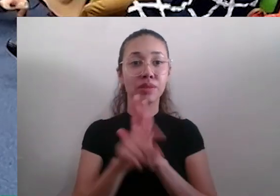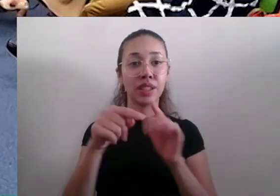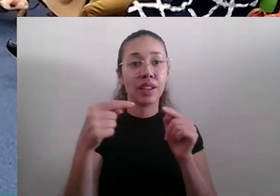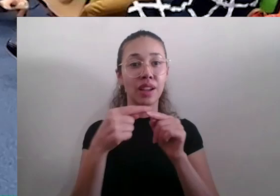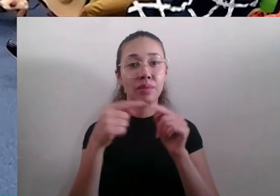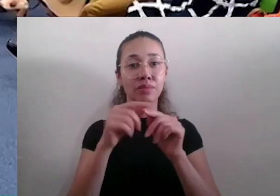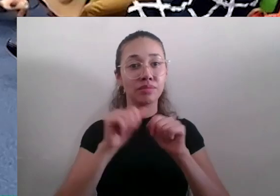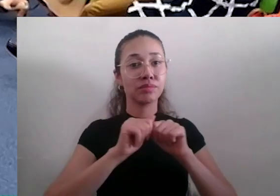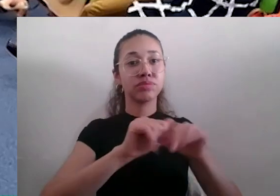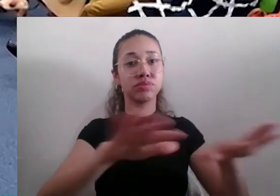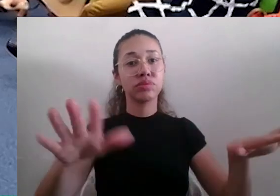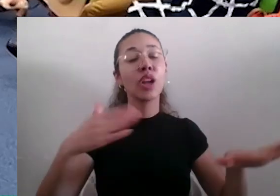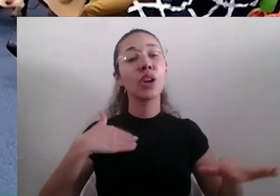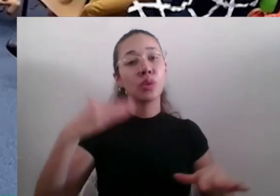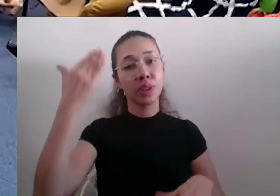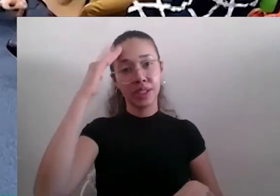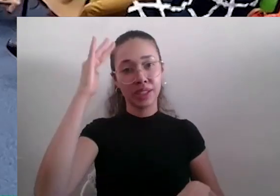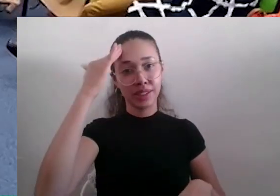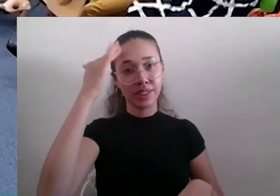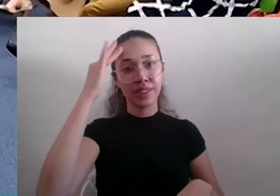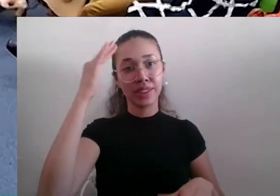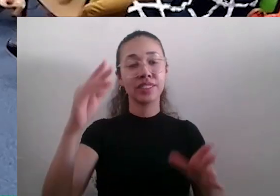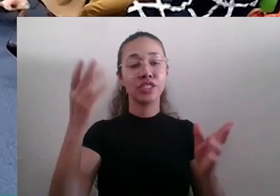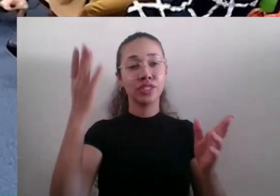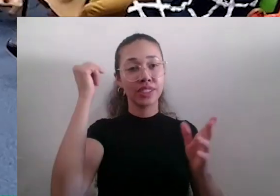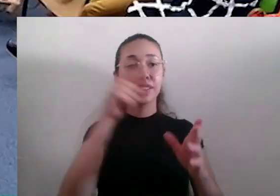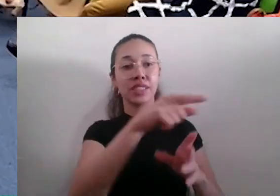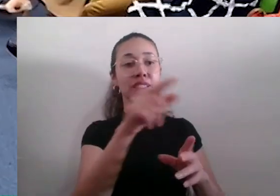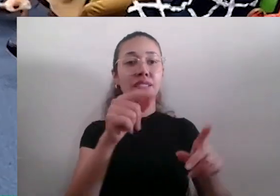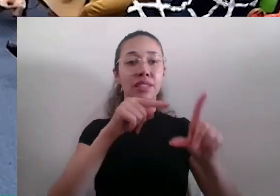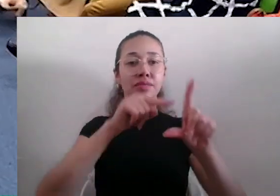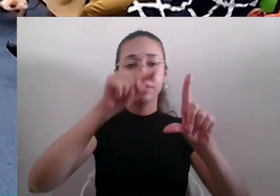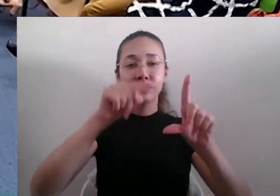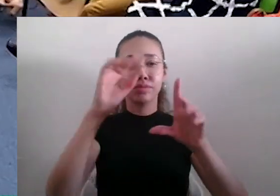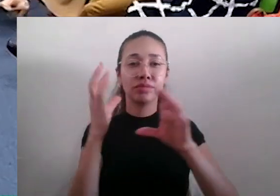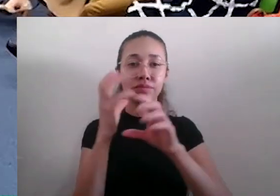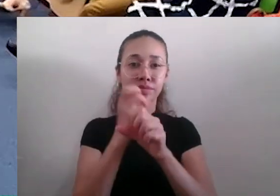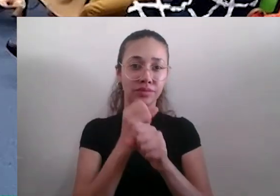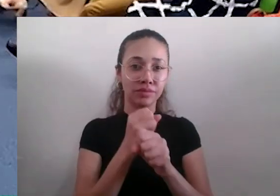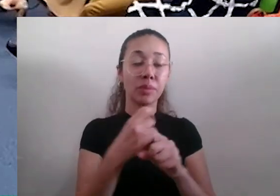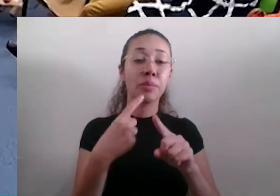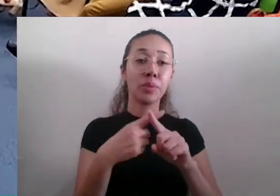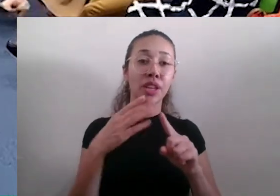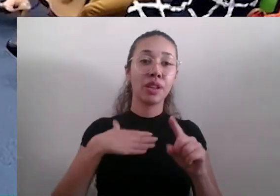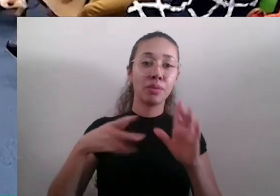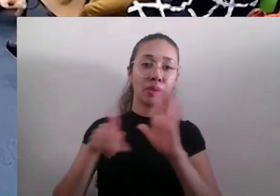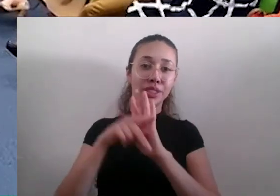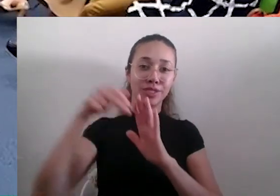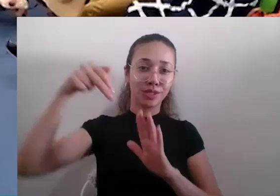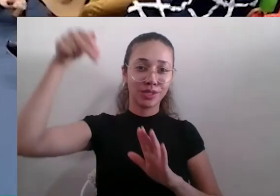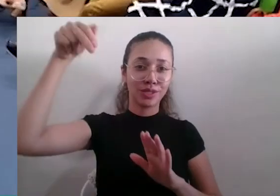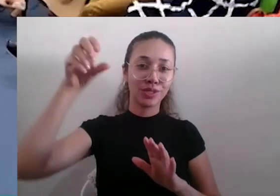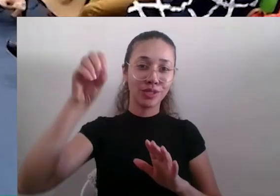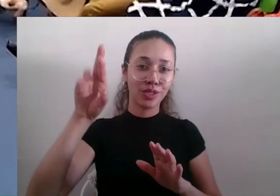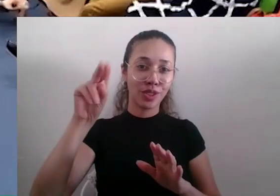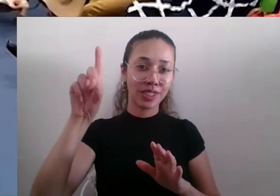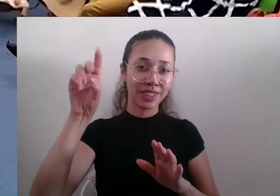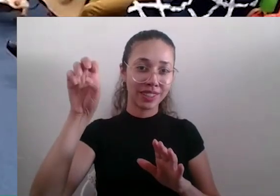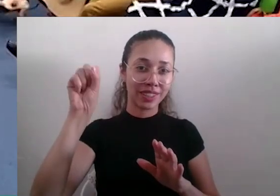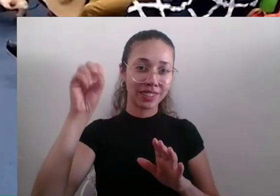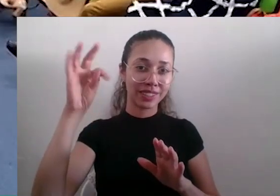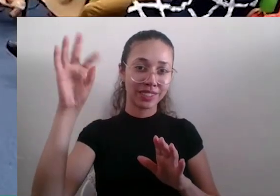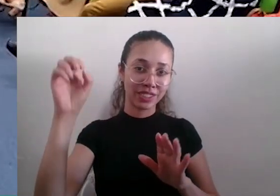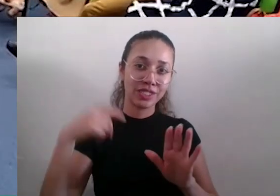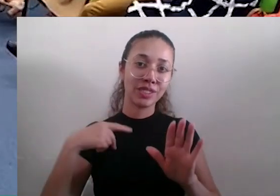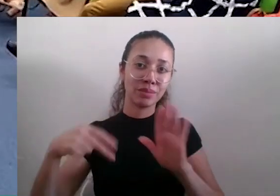que os dados eu sei que os dados são fundamentais mas o fato de eu sou nordestino então eu sou um ouvinte do Sul que pros